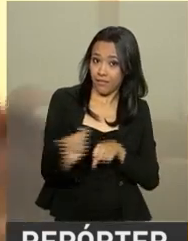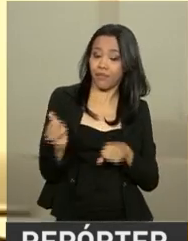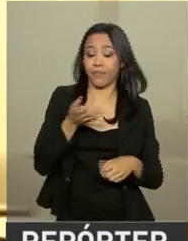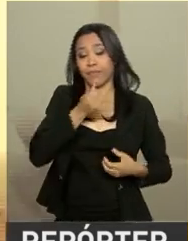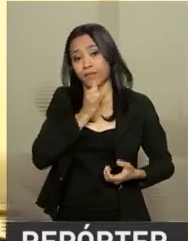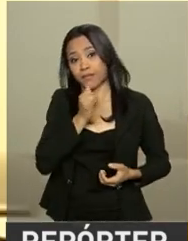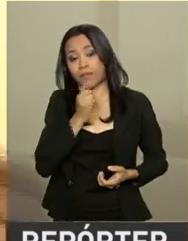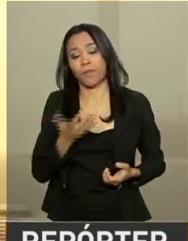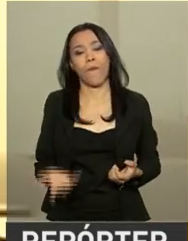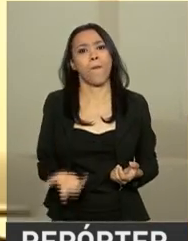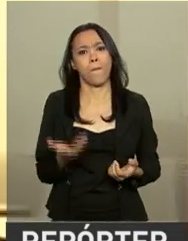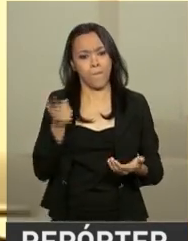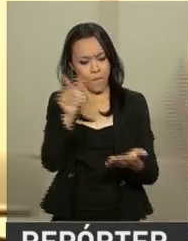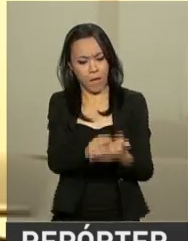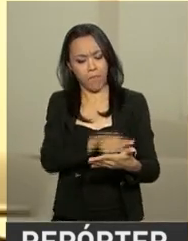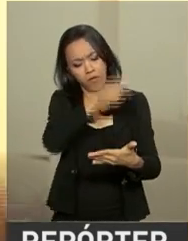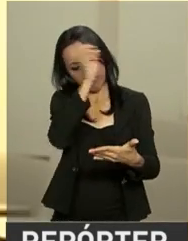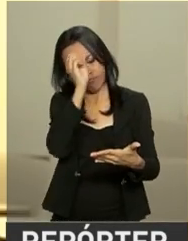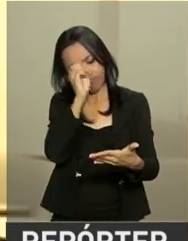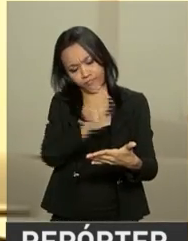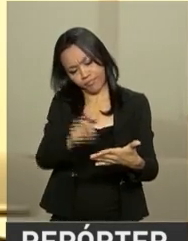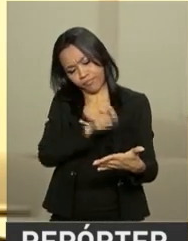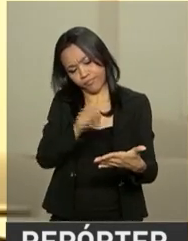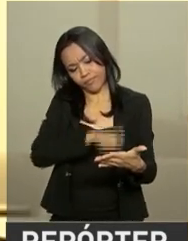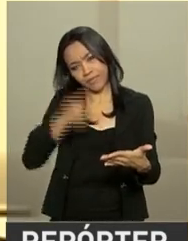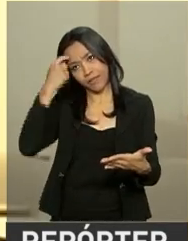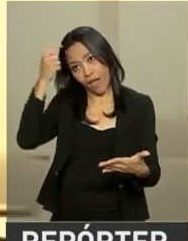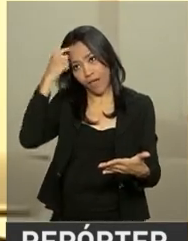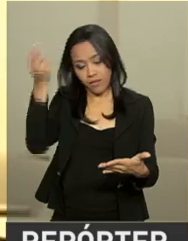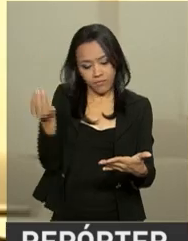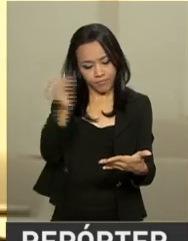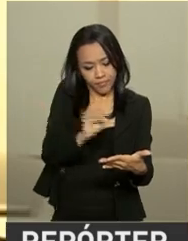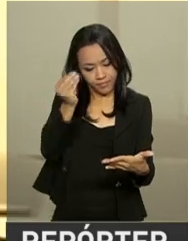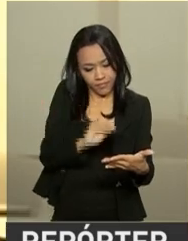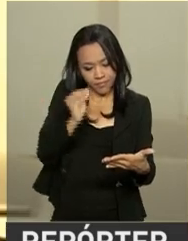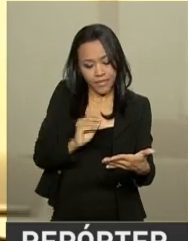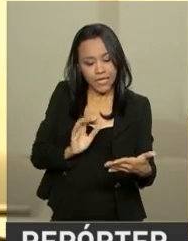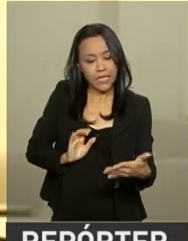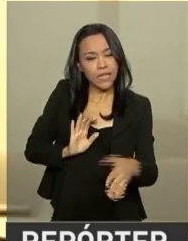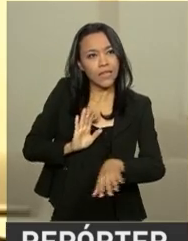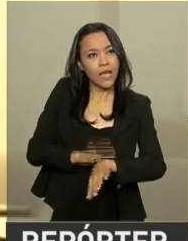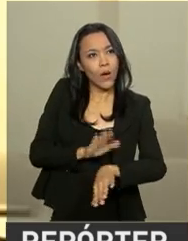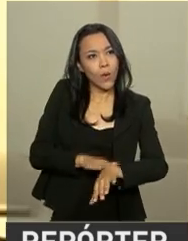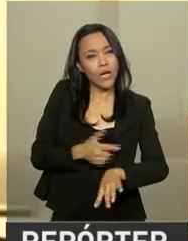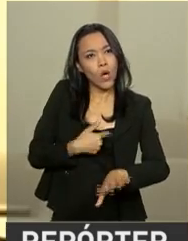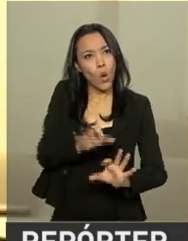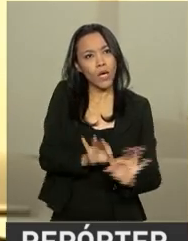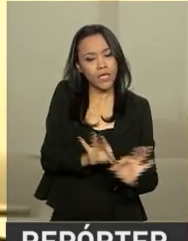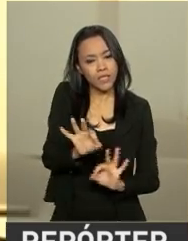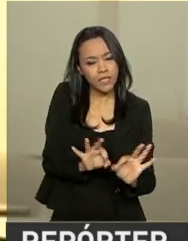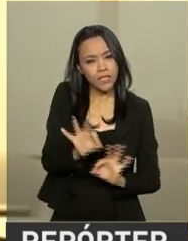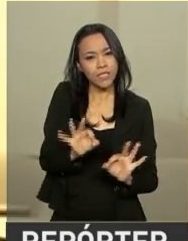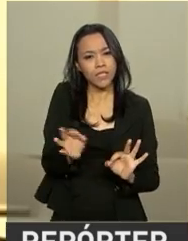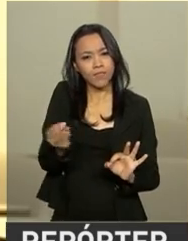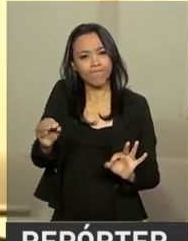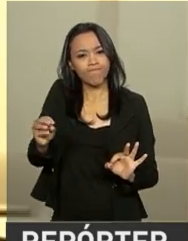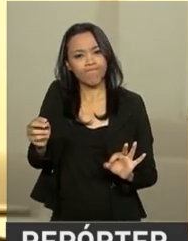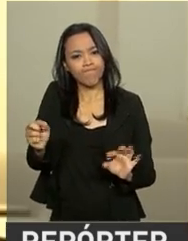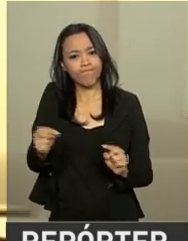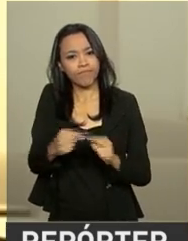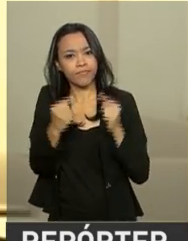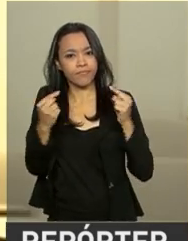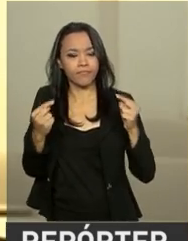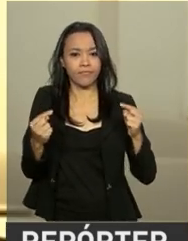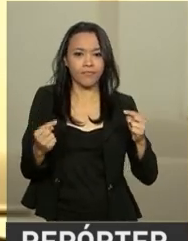exemplo colocar no próprio você jogar no papel as ideias que você tem aí na hora você vai organizando você vai tentando encaixar